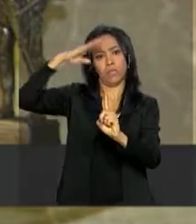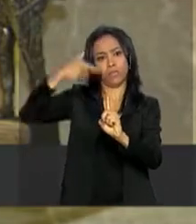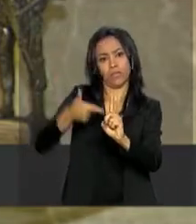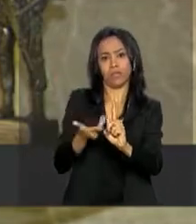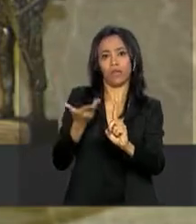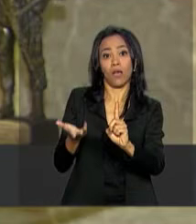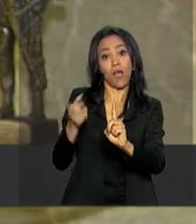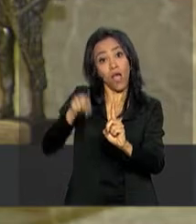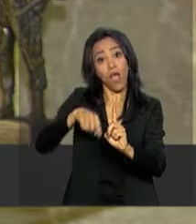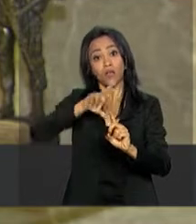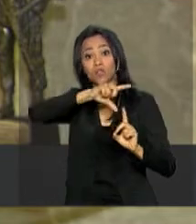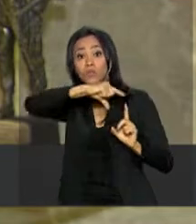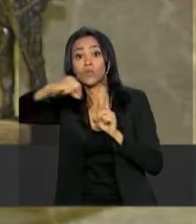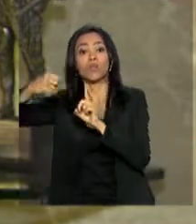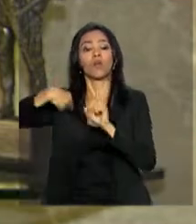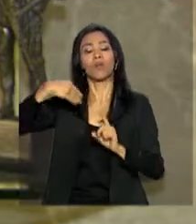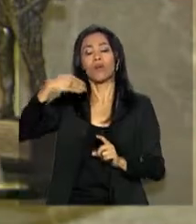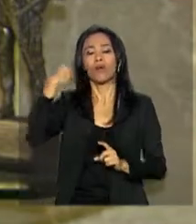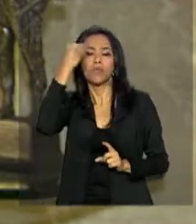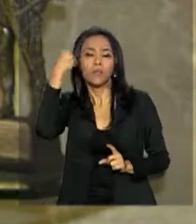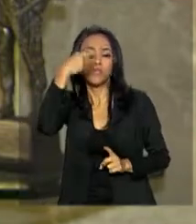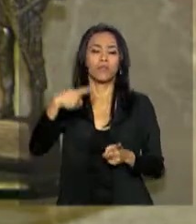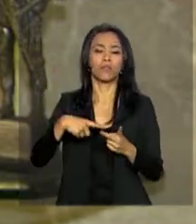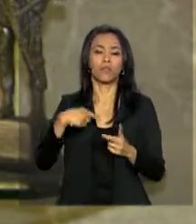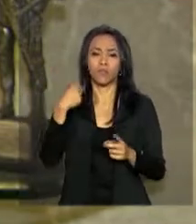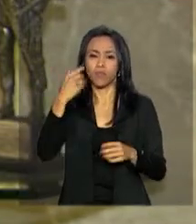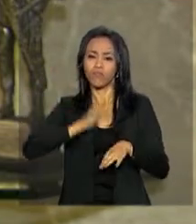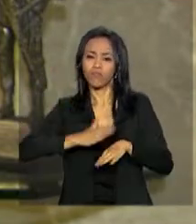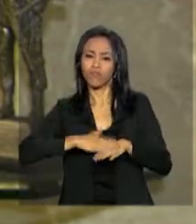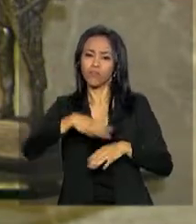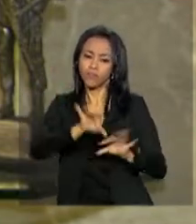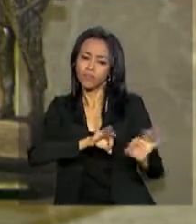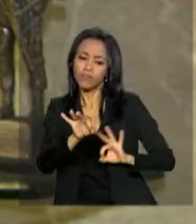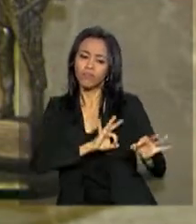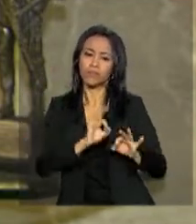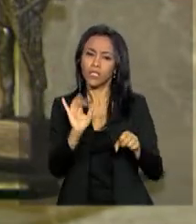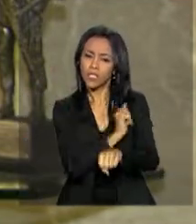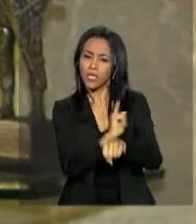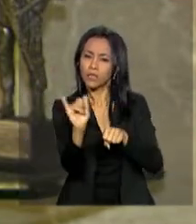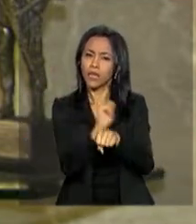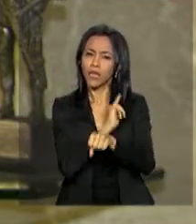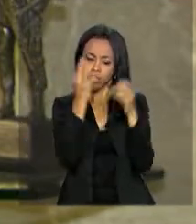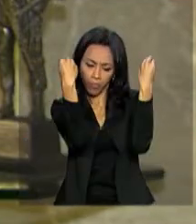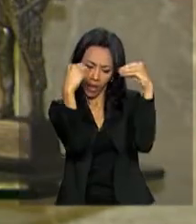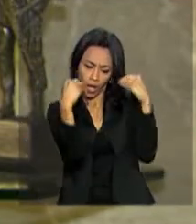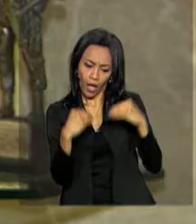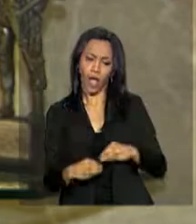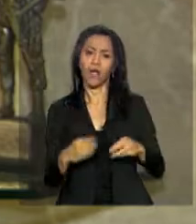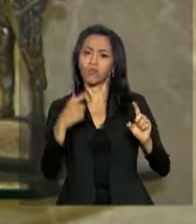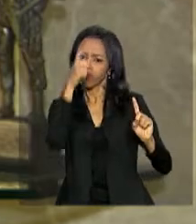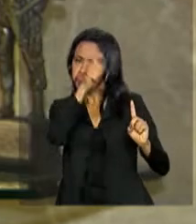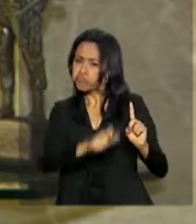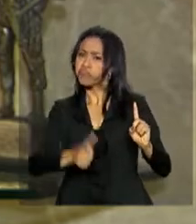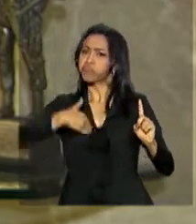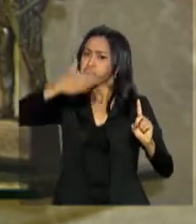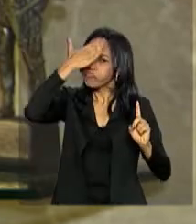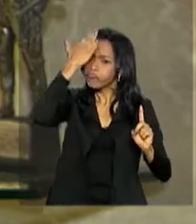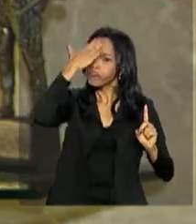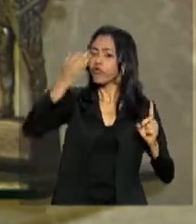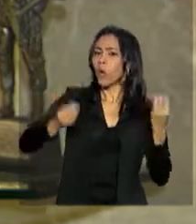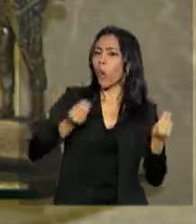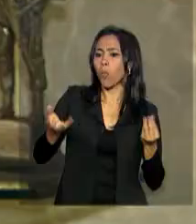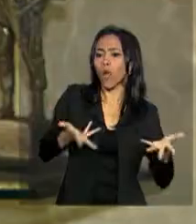aqui pela vivência de rio que nós temos, pela capacidade de planejamento, pela expertise, pelos meios que nós conseguimos